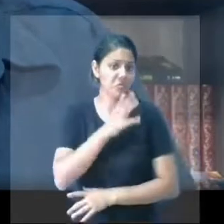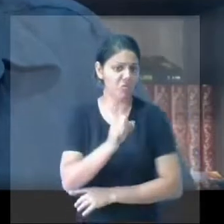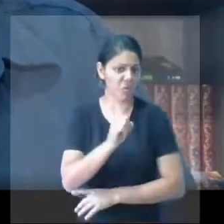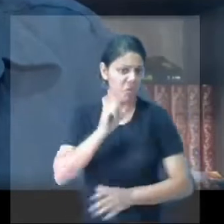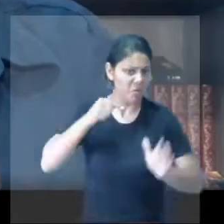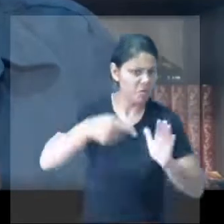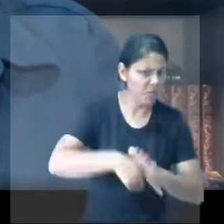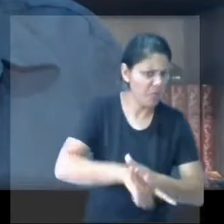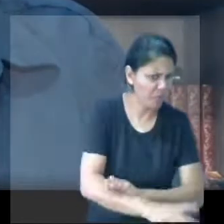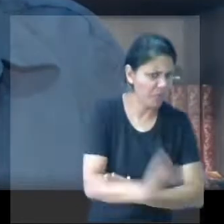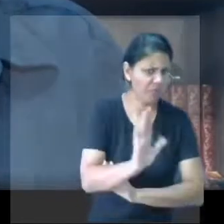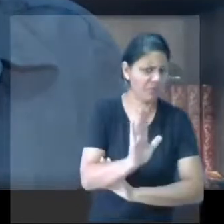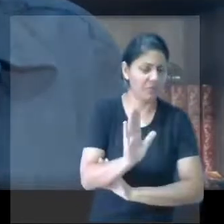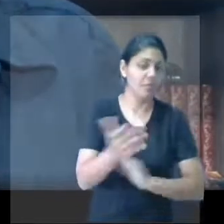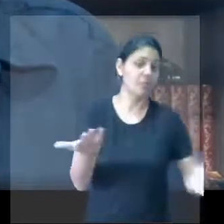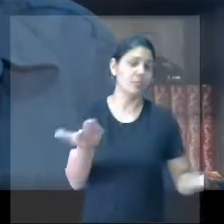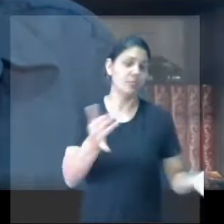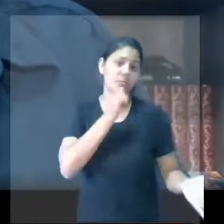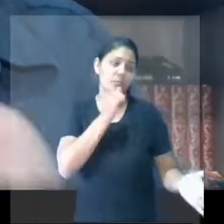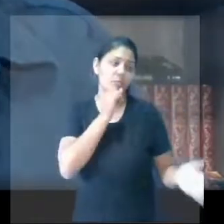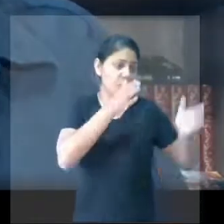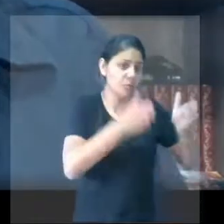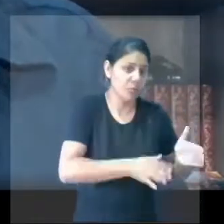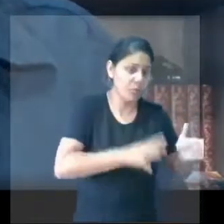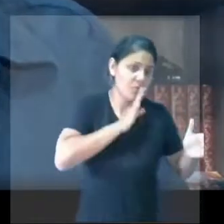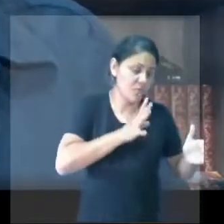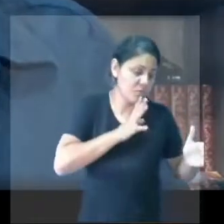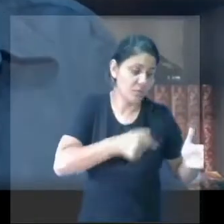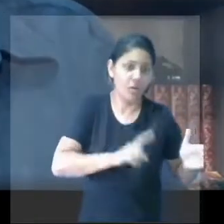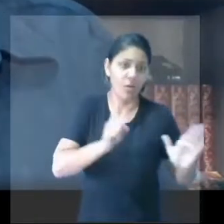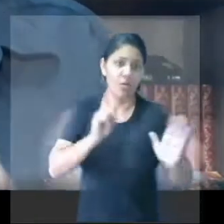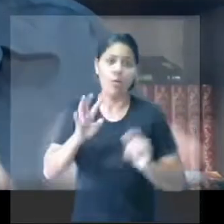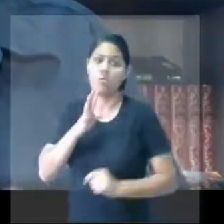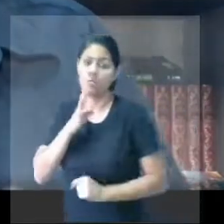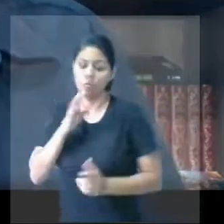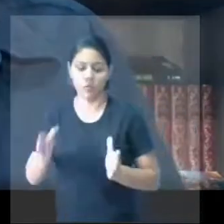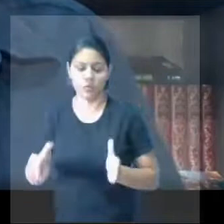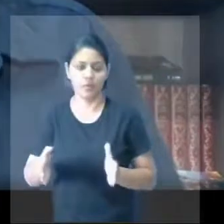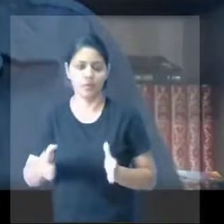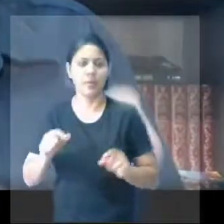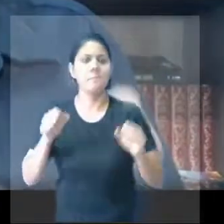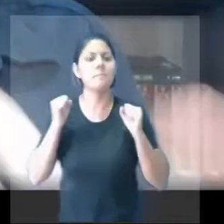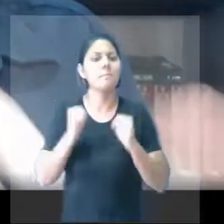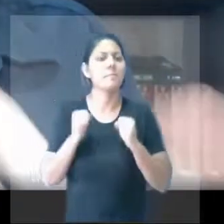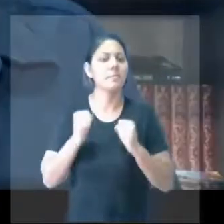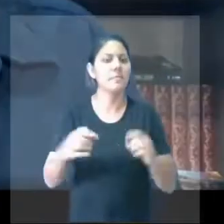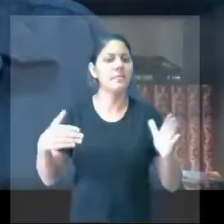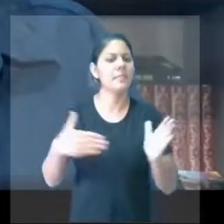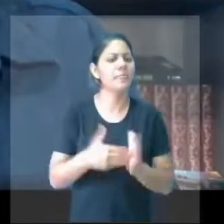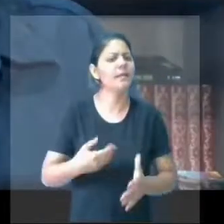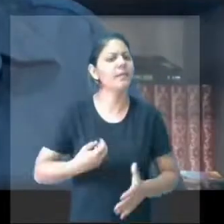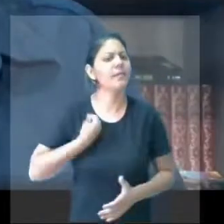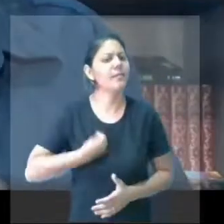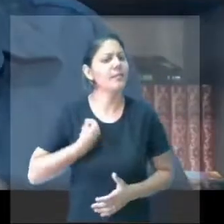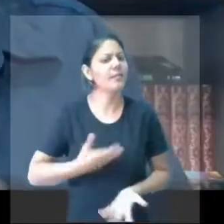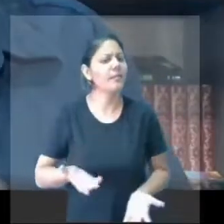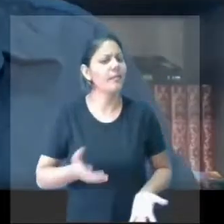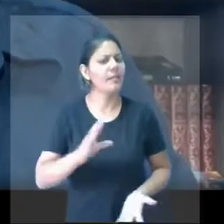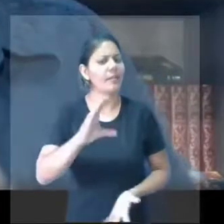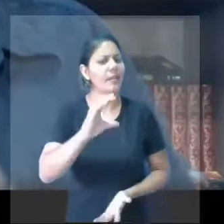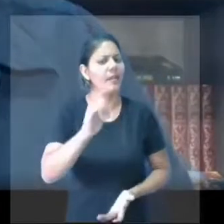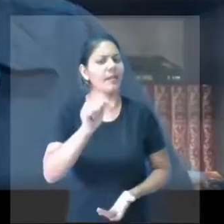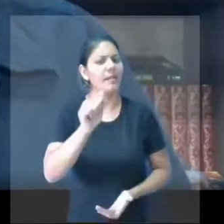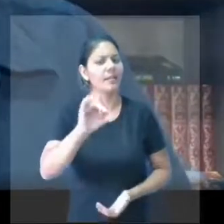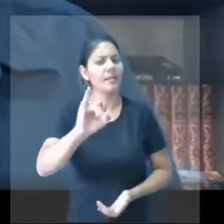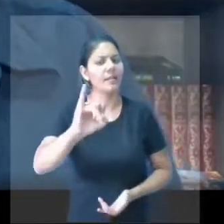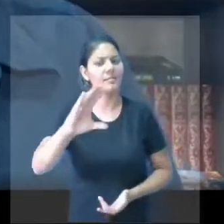conhecido durante uma época, como eu mencionei, ou ele pode ser desconhecido. Pode até existir clássicos que a gente nem sabe que são clássicos e que ainda